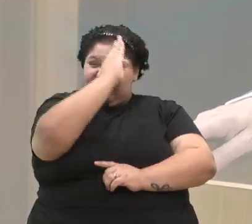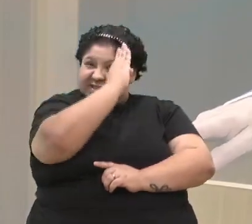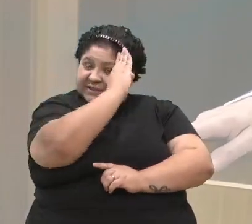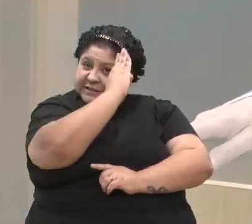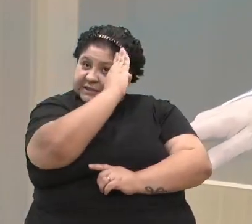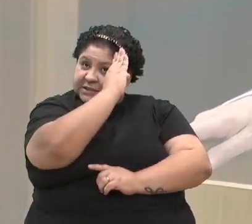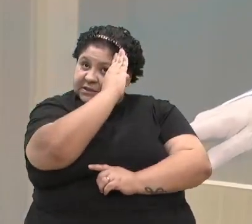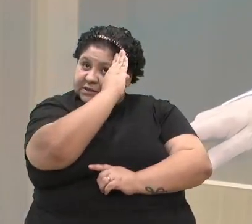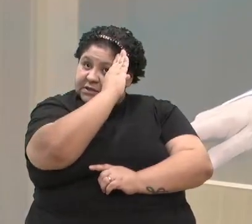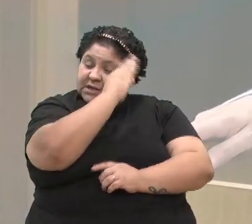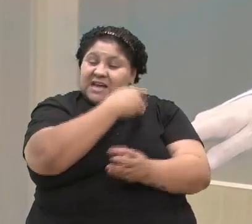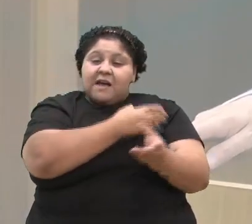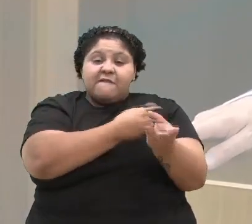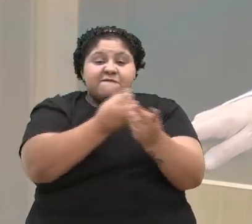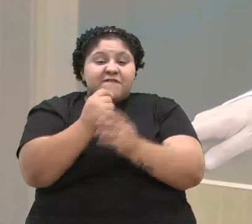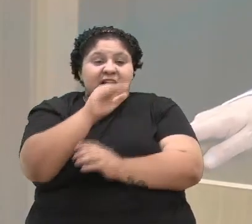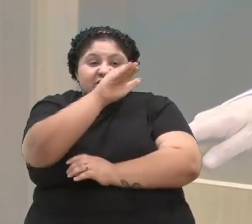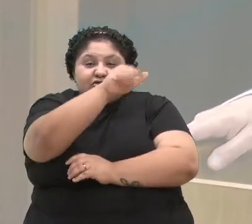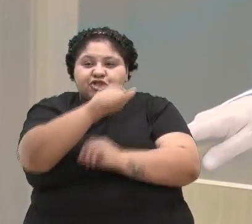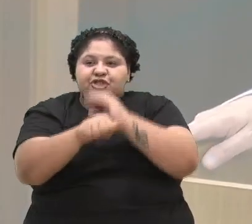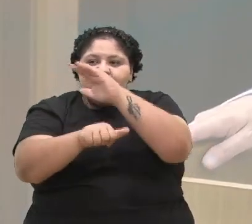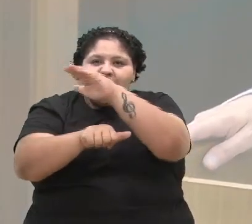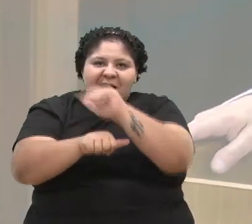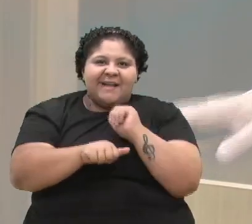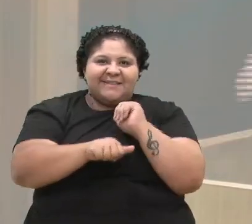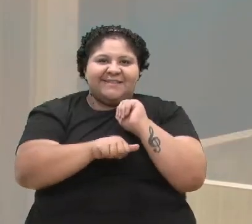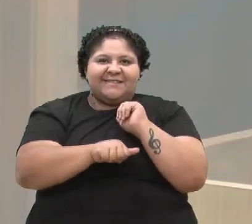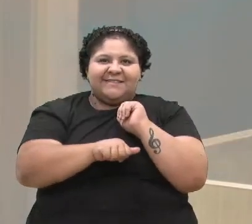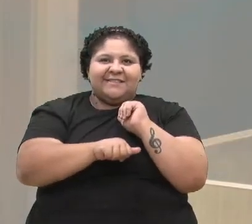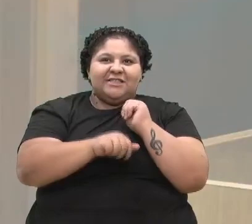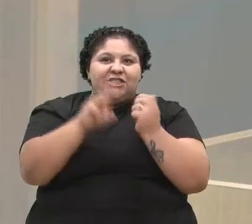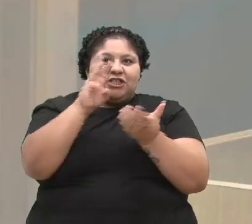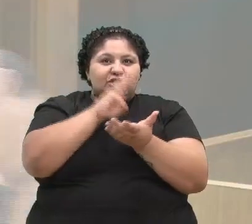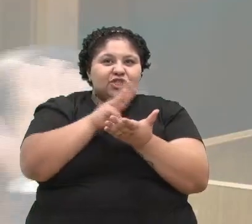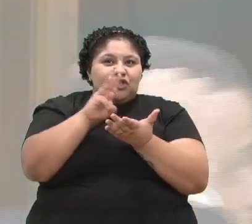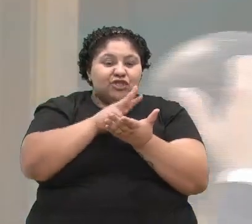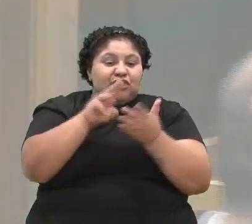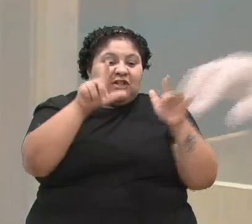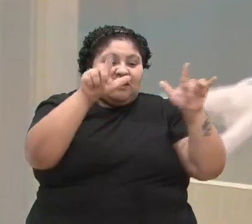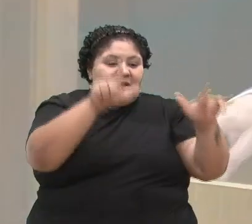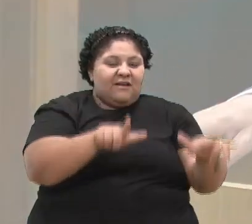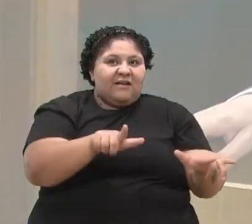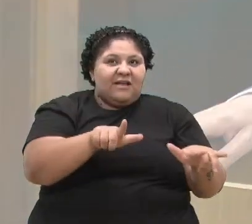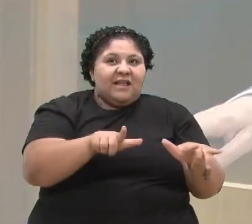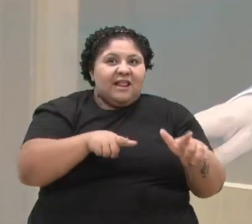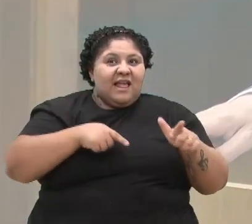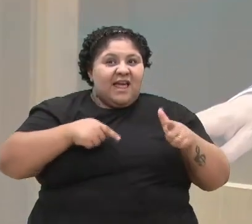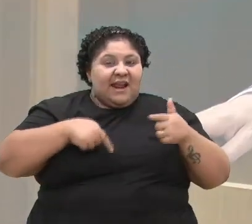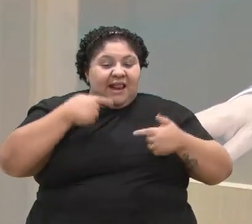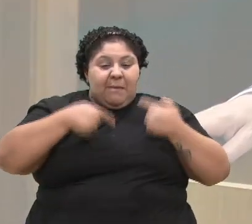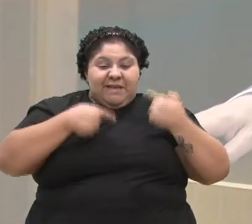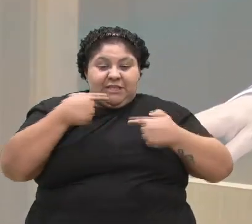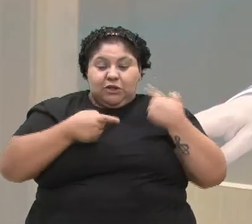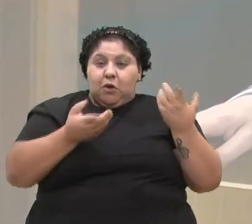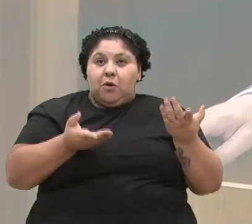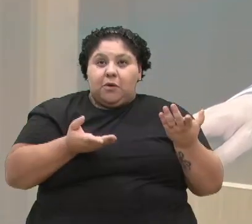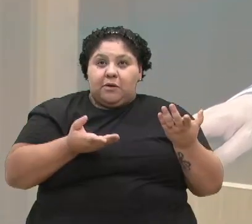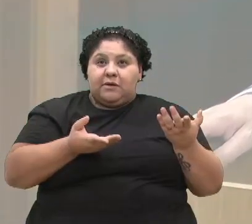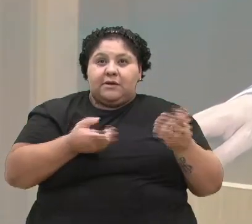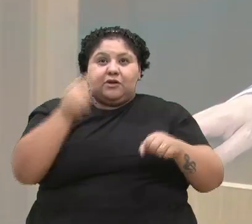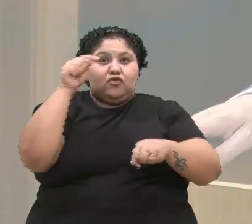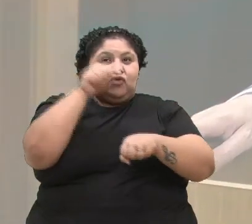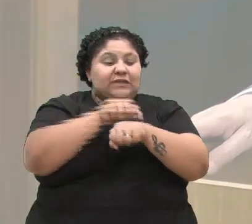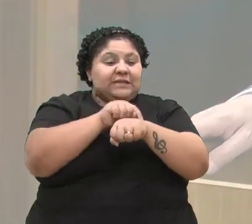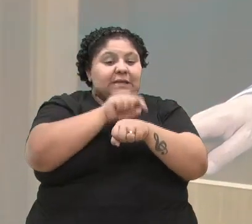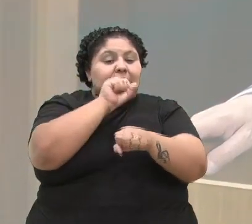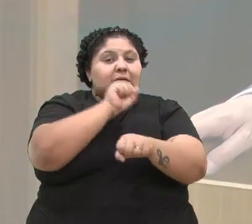devido a vários chamados que tivemos nos nossos celulares, através dos nossos gabinetes, com reclamações a respeito do tempo de